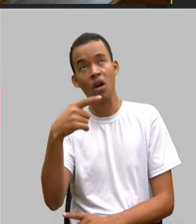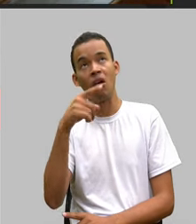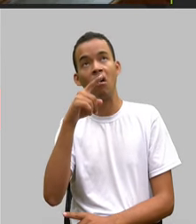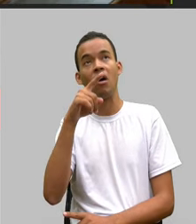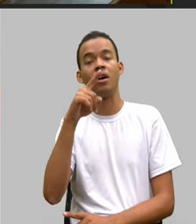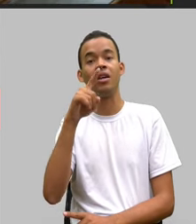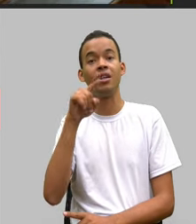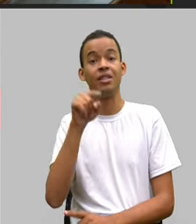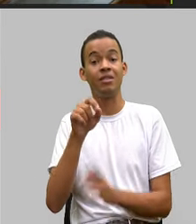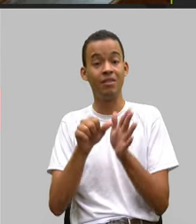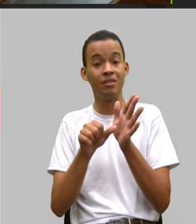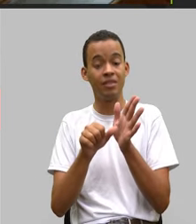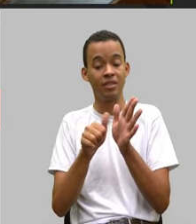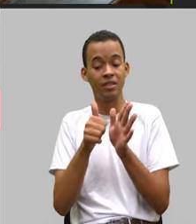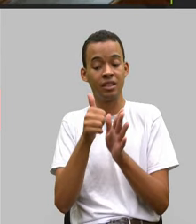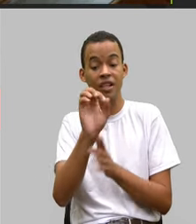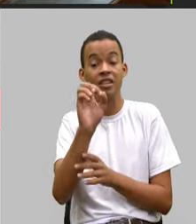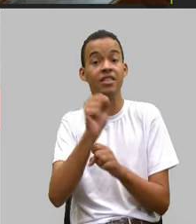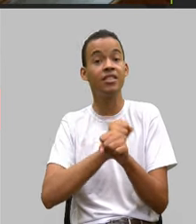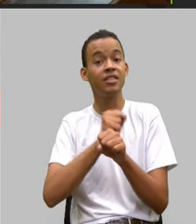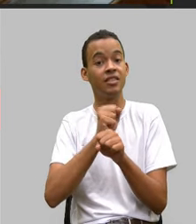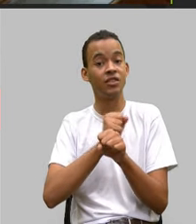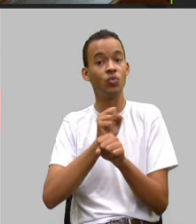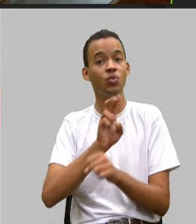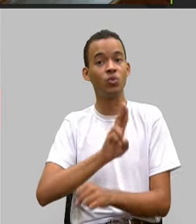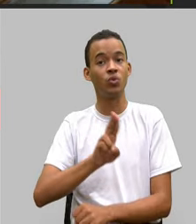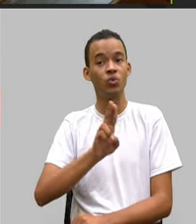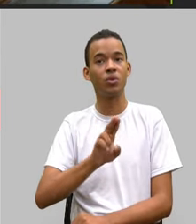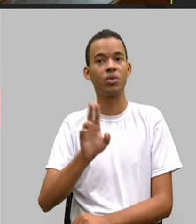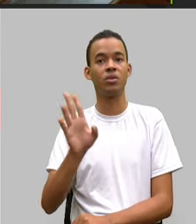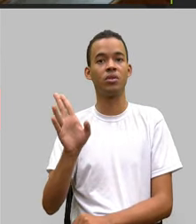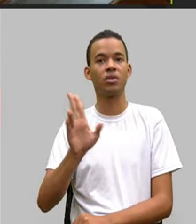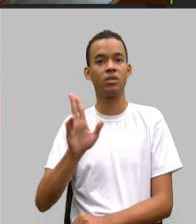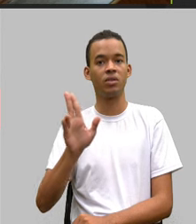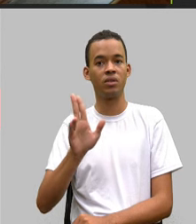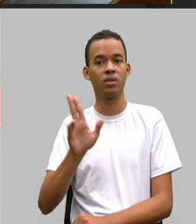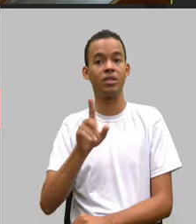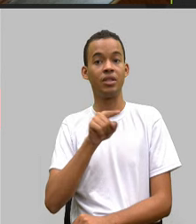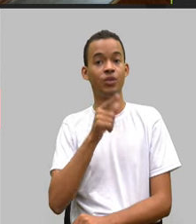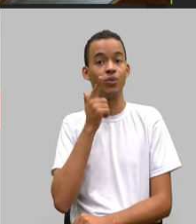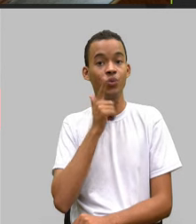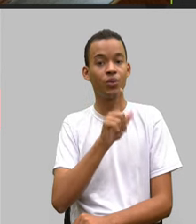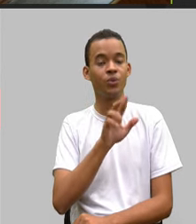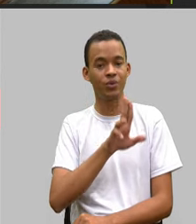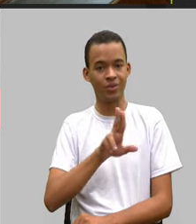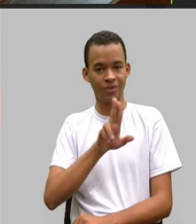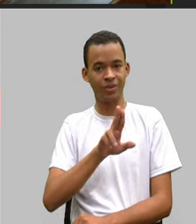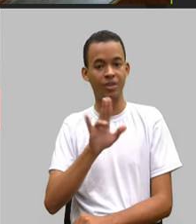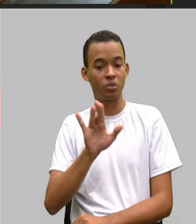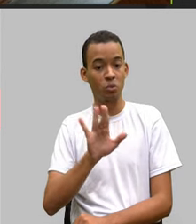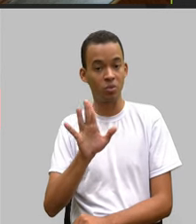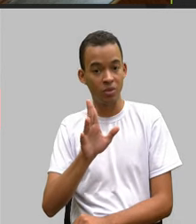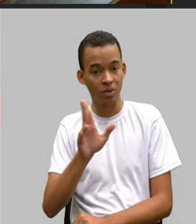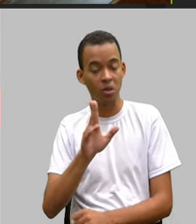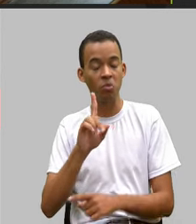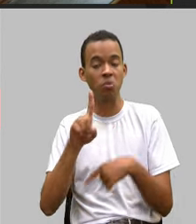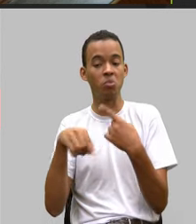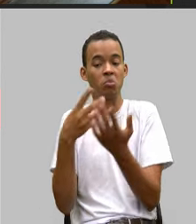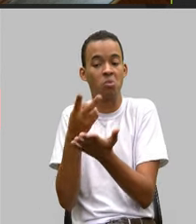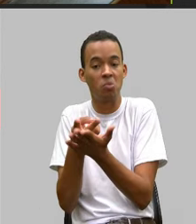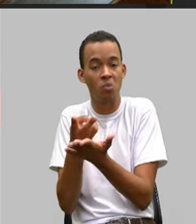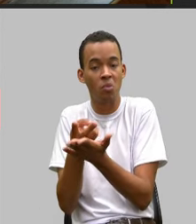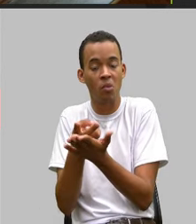vez desde que ele usou a cannabis a primeira vez ele nunca mais se internou 3 anos depois do uso de cannabis ele